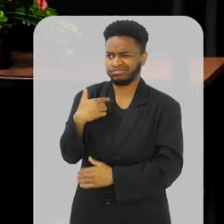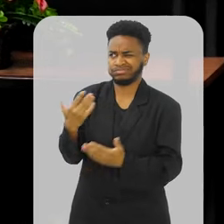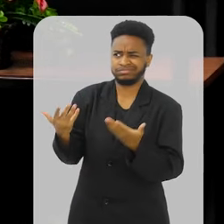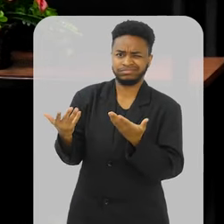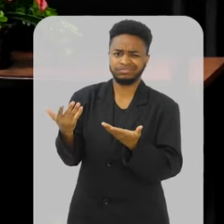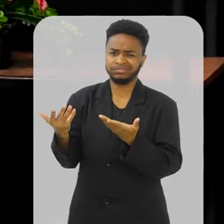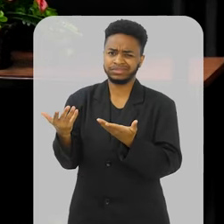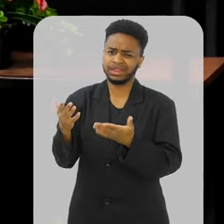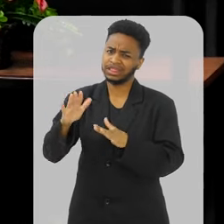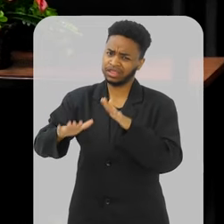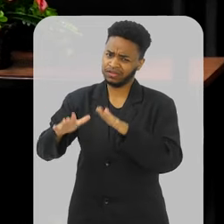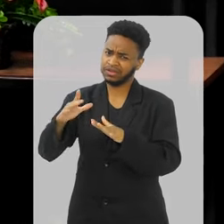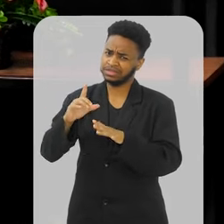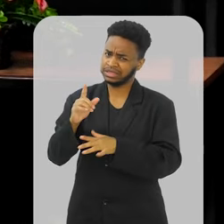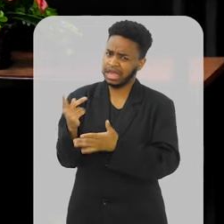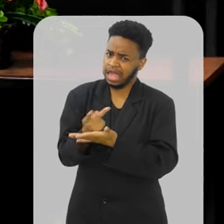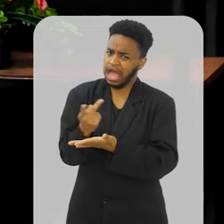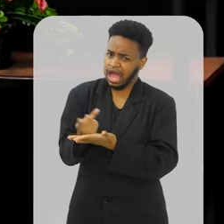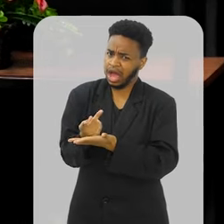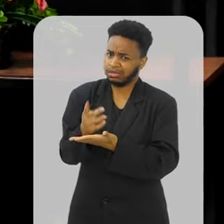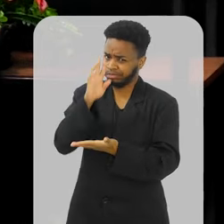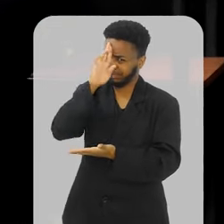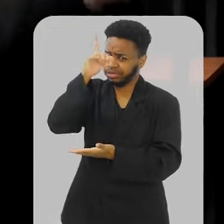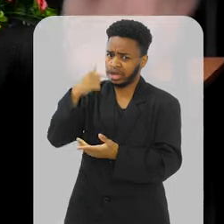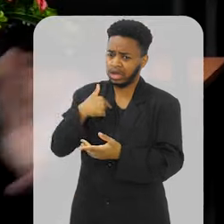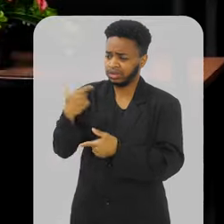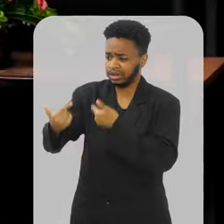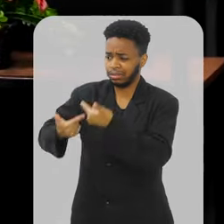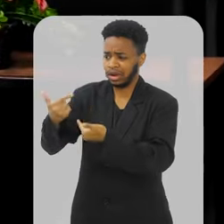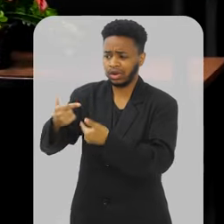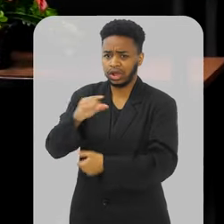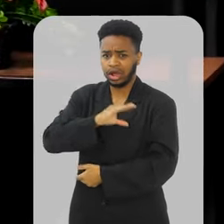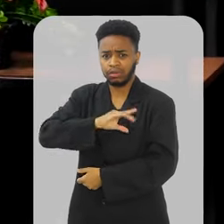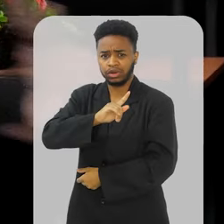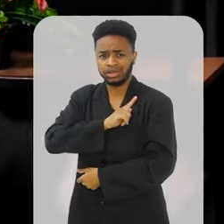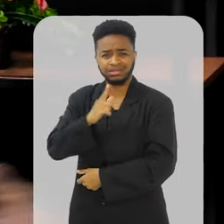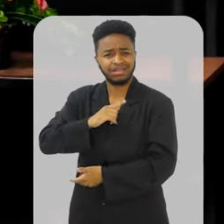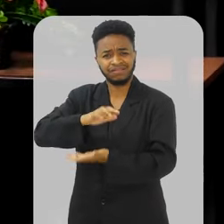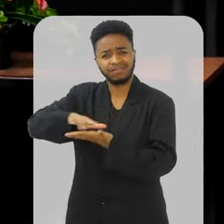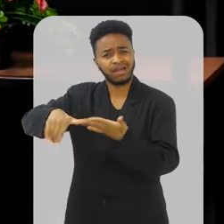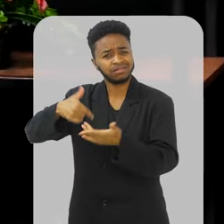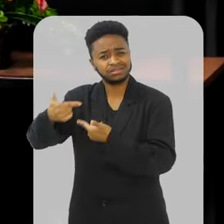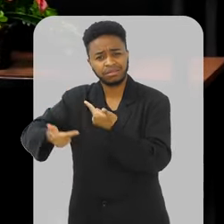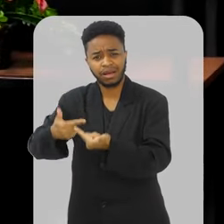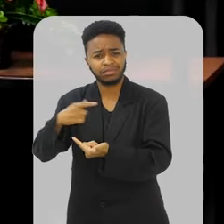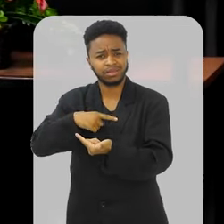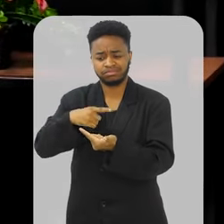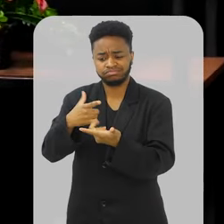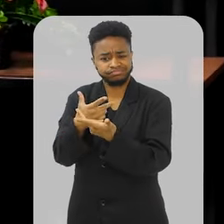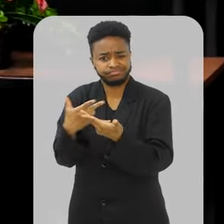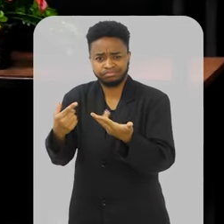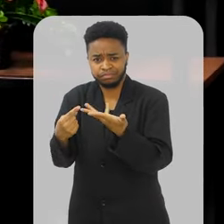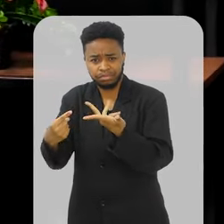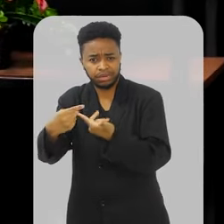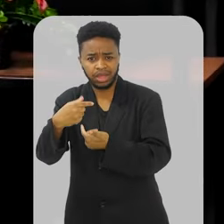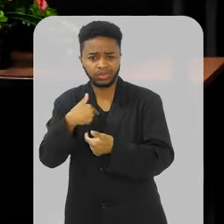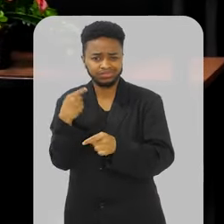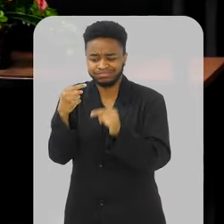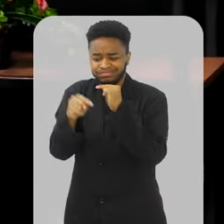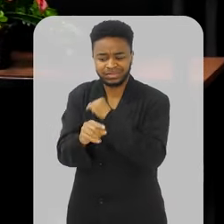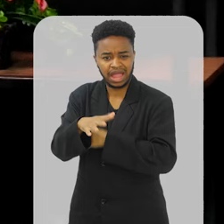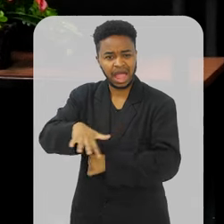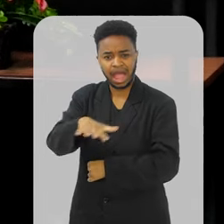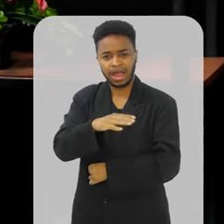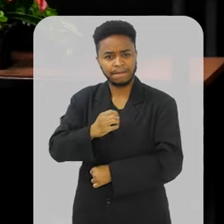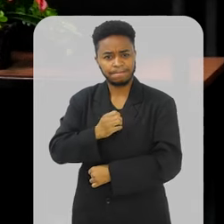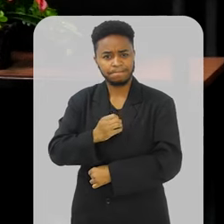relutei falei assim deve est havendo algum engano eu tô em Guaratiba tem muitas capelas muito trabalho não tenho muita afinidade com essa